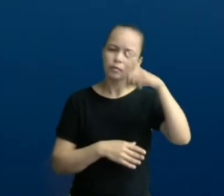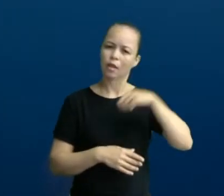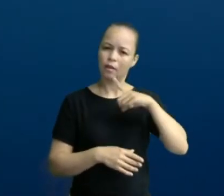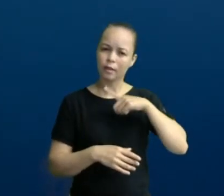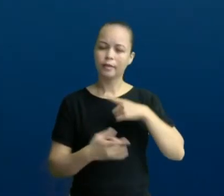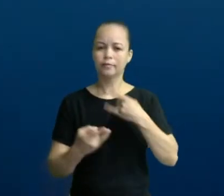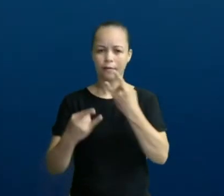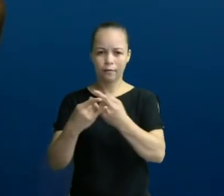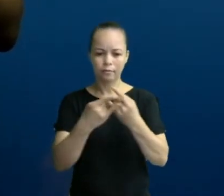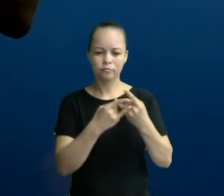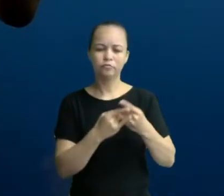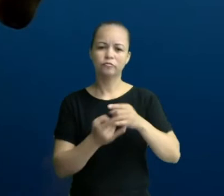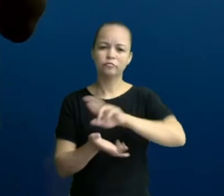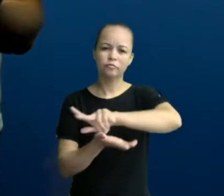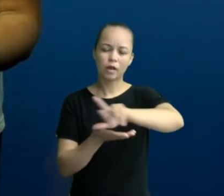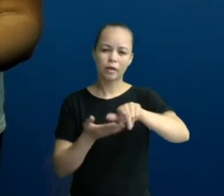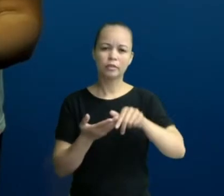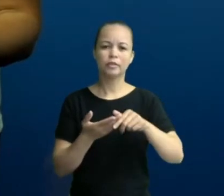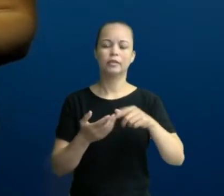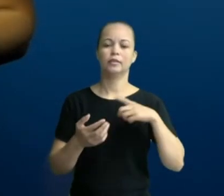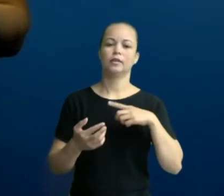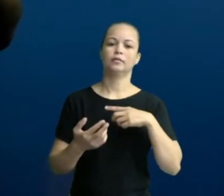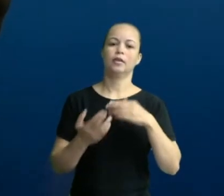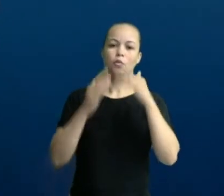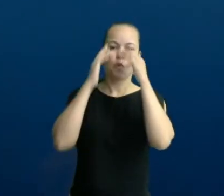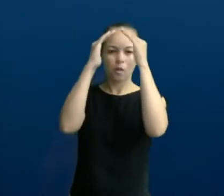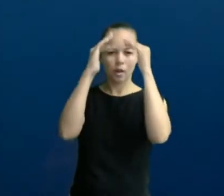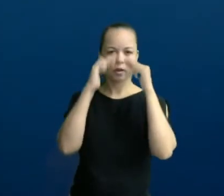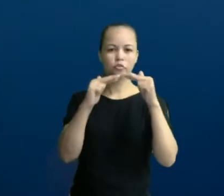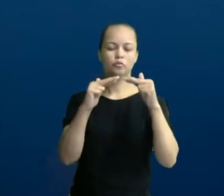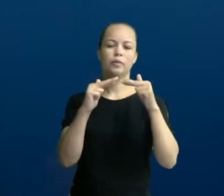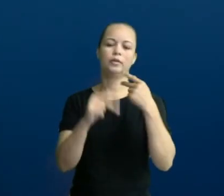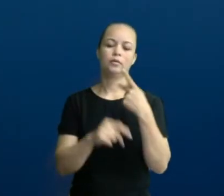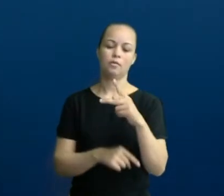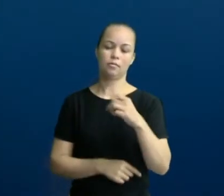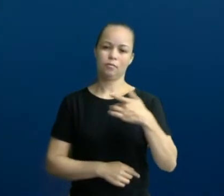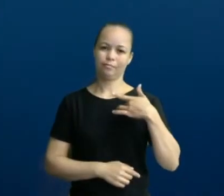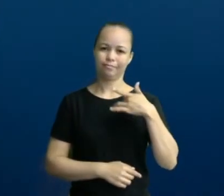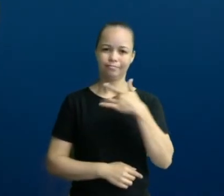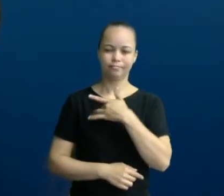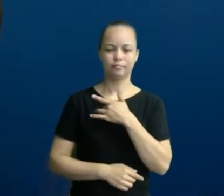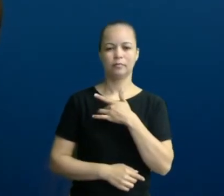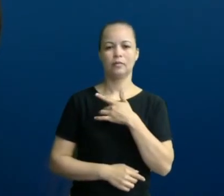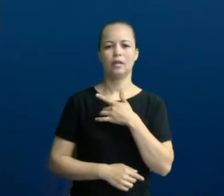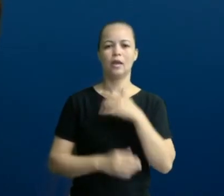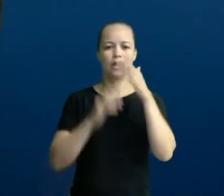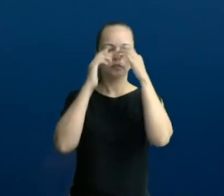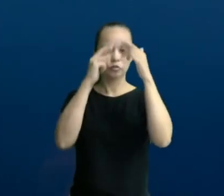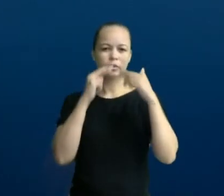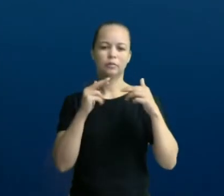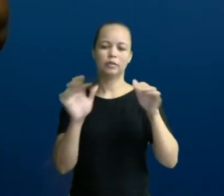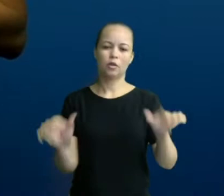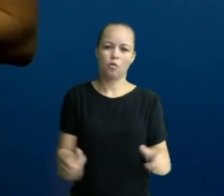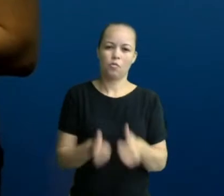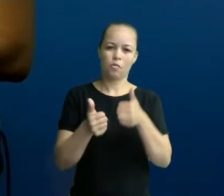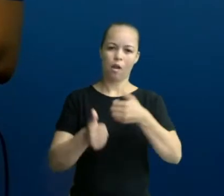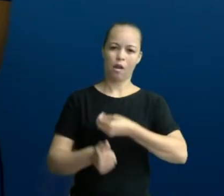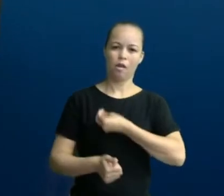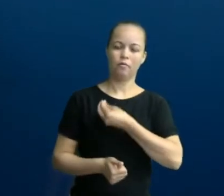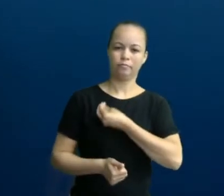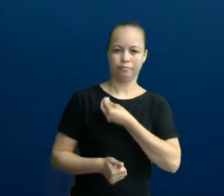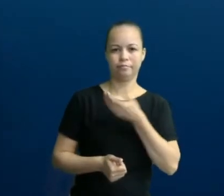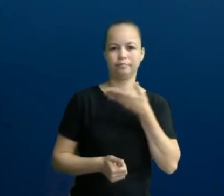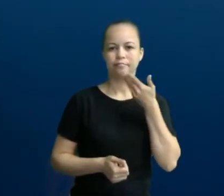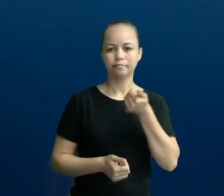ver com cidadania, isso tem a ver com respeito à tua saúde, respeito para que você justamente tenha uma melhor qualidade de vida. E